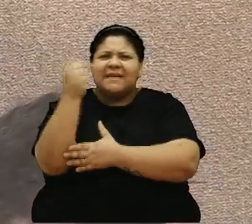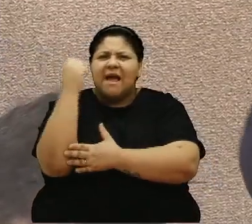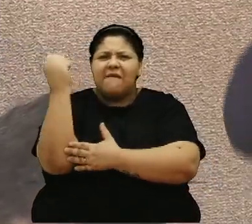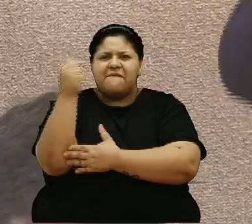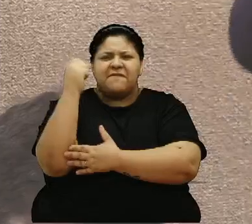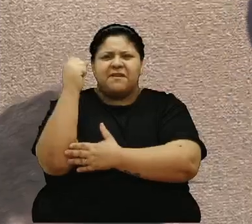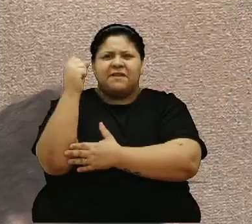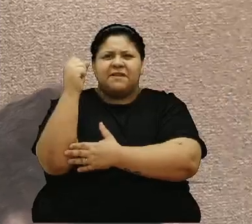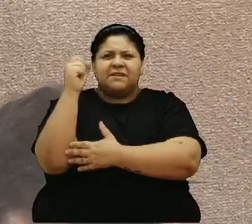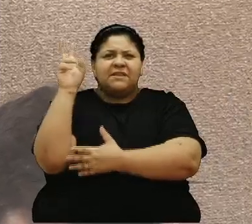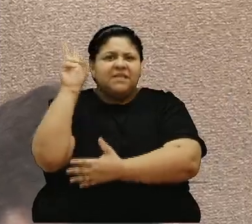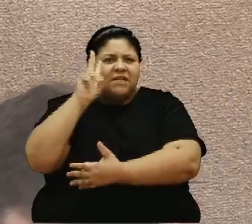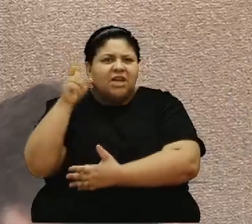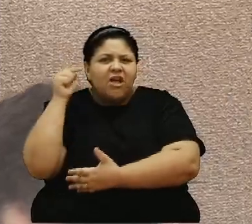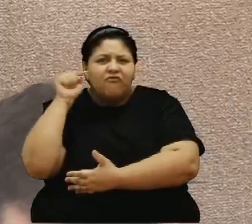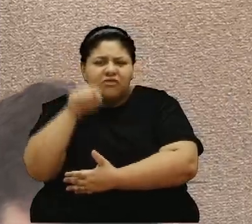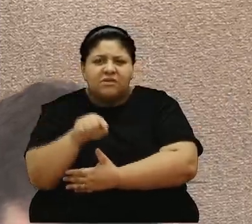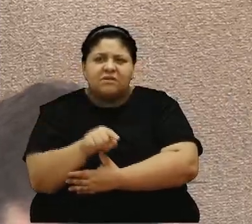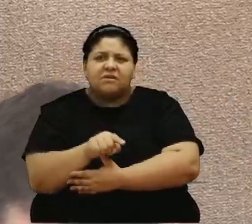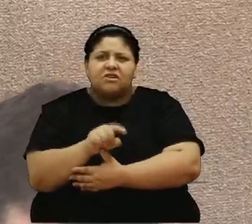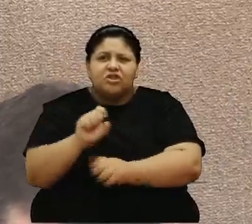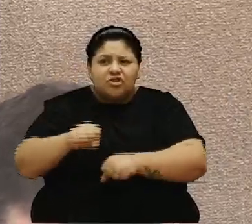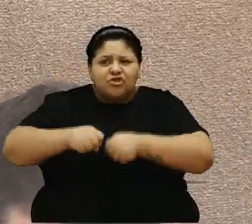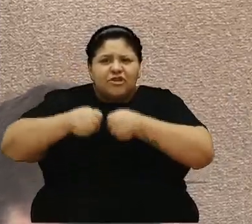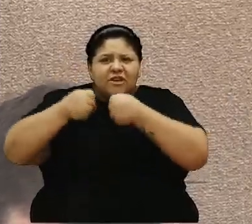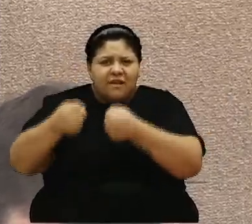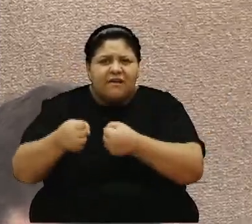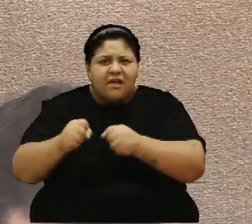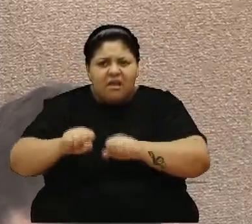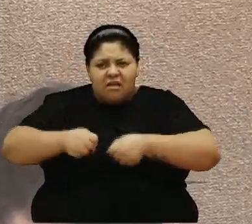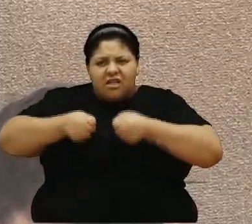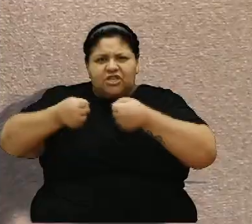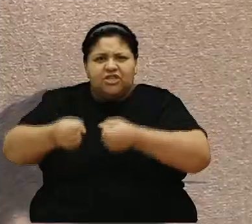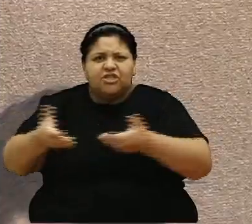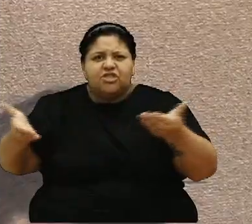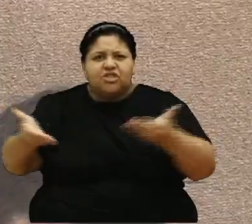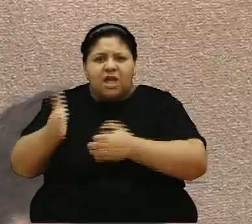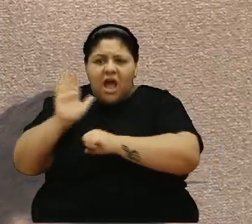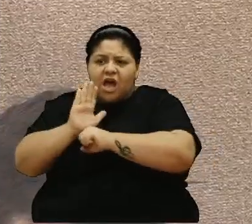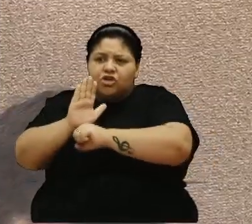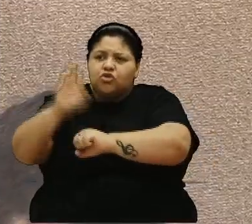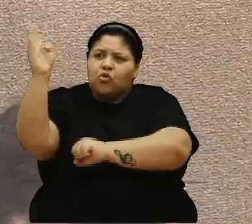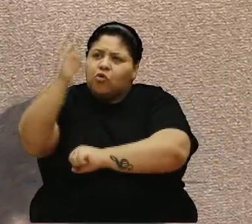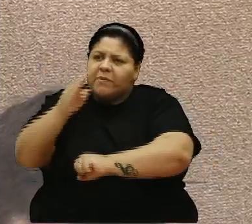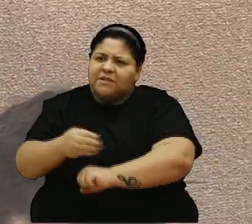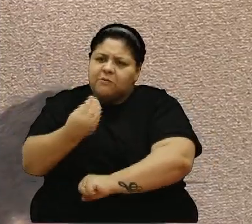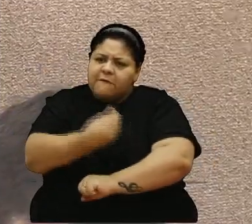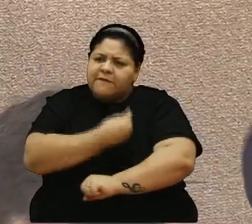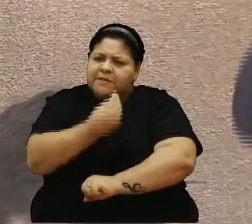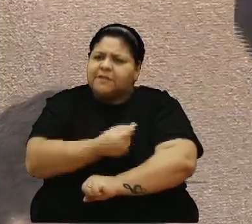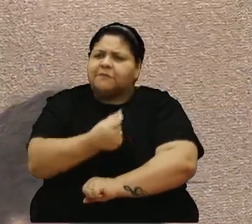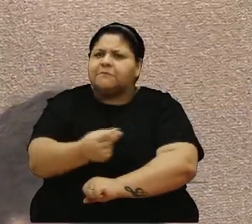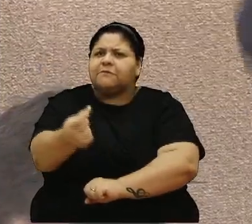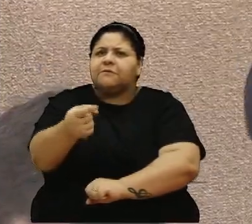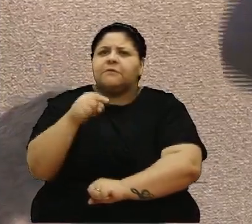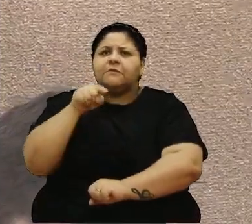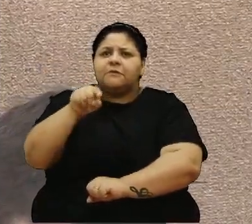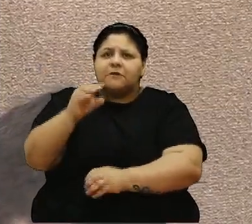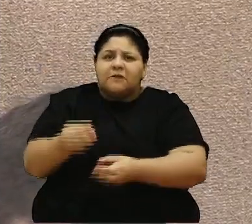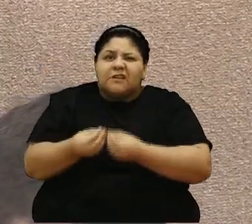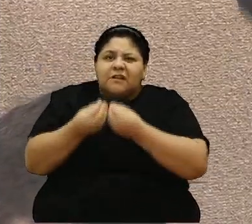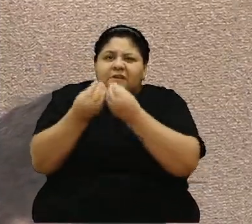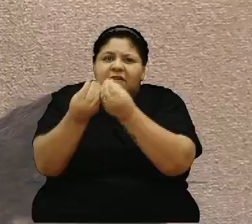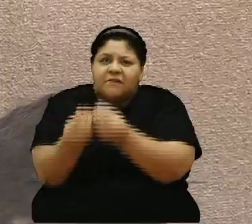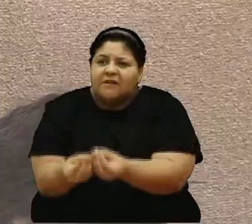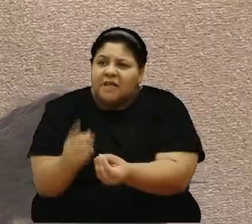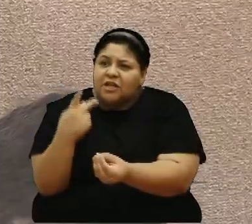É você atacar quem já contribuiu com o Brasil a vida inteira. Ele deu praticamente